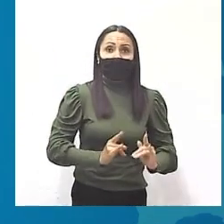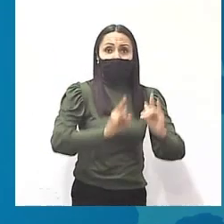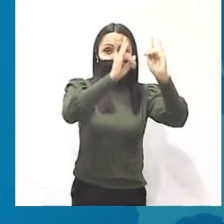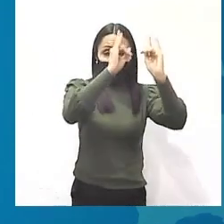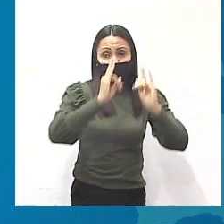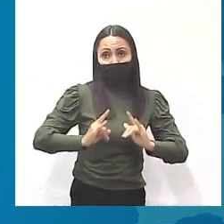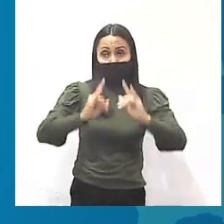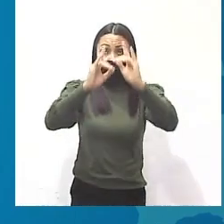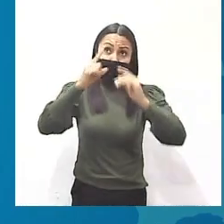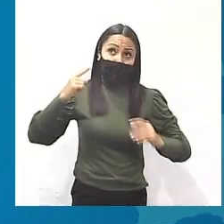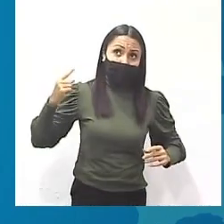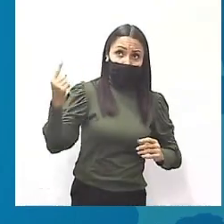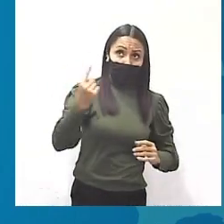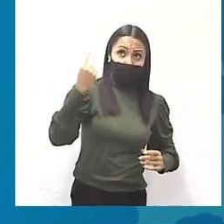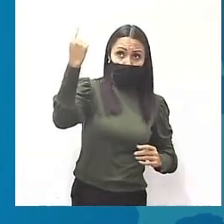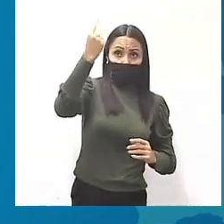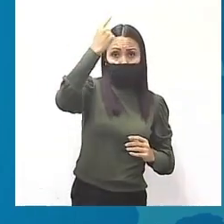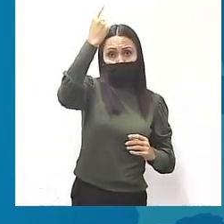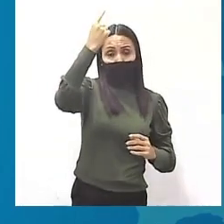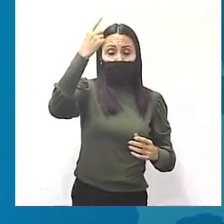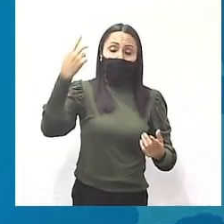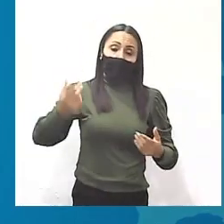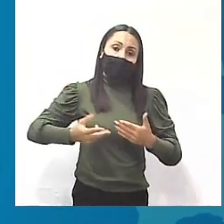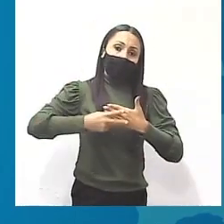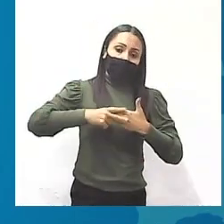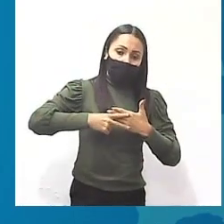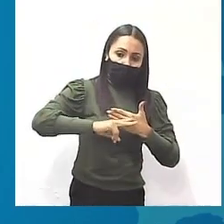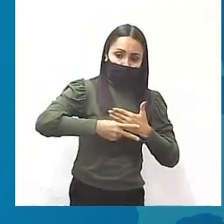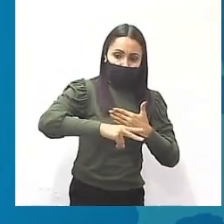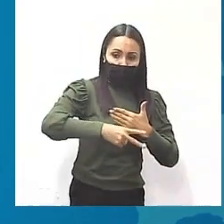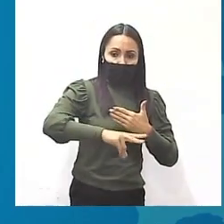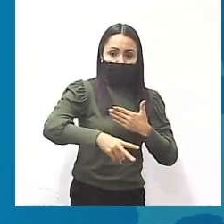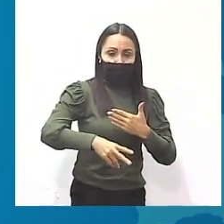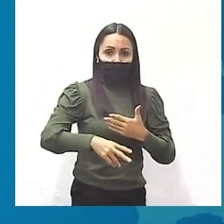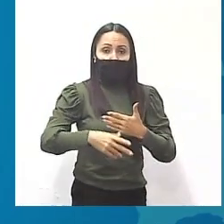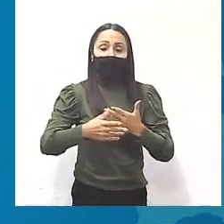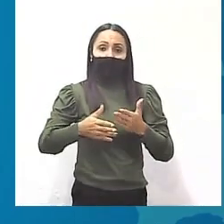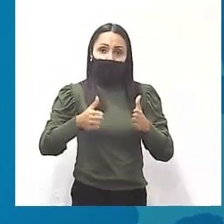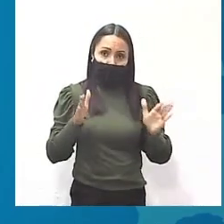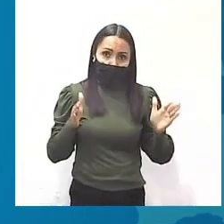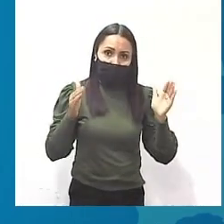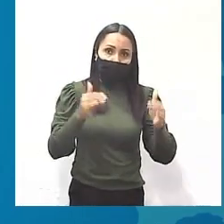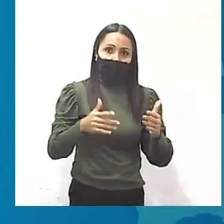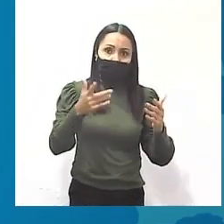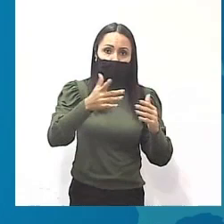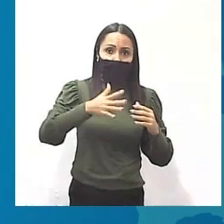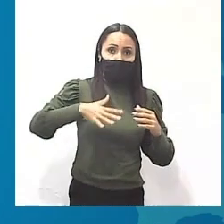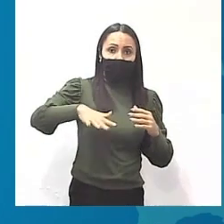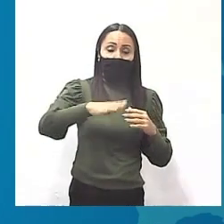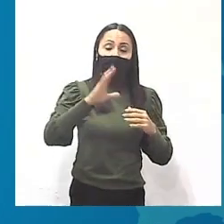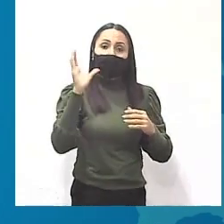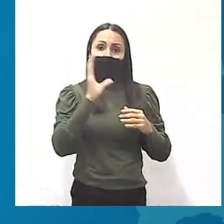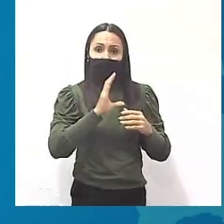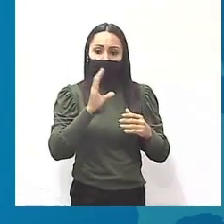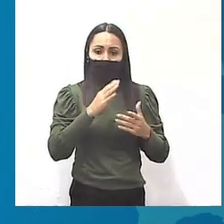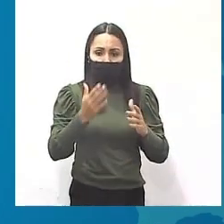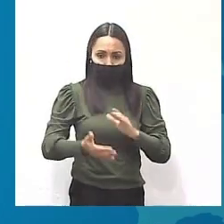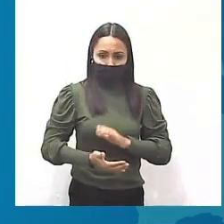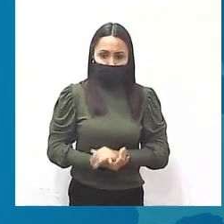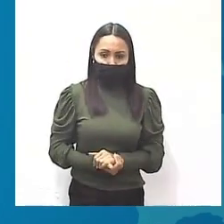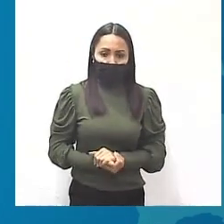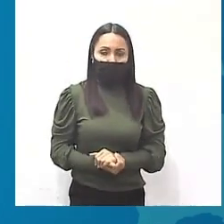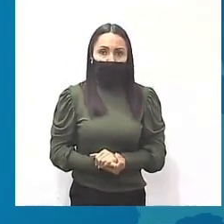Ou seja, uma consequência desse crescimento aí é a intensificação das ilhas de calor.